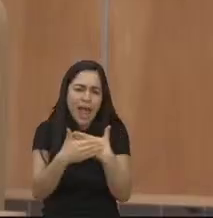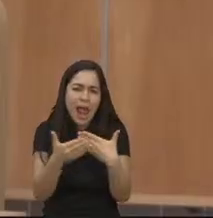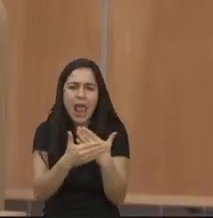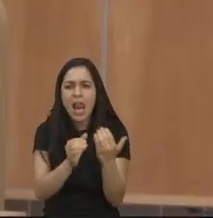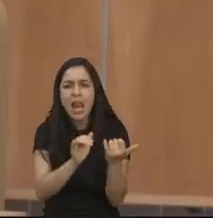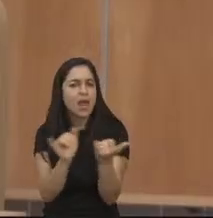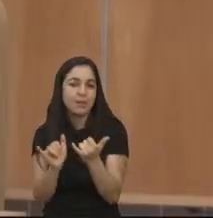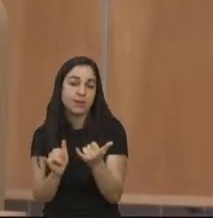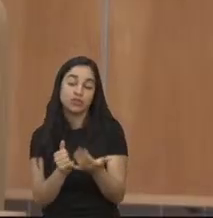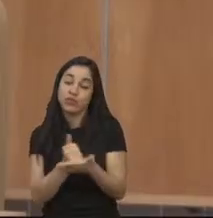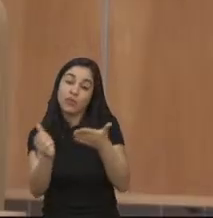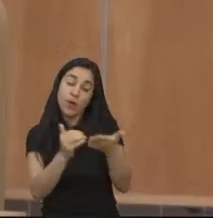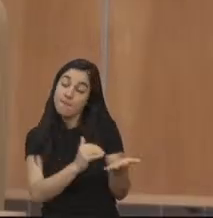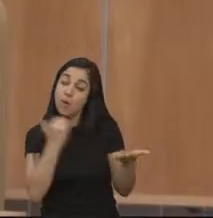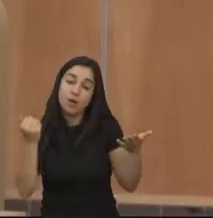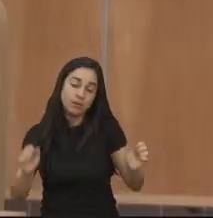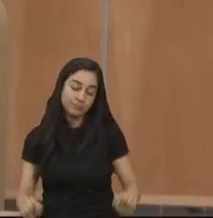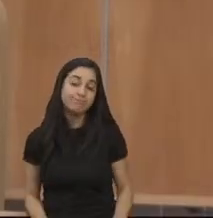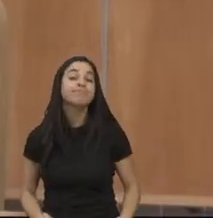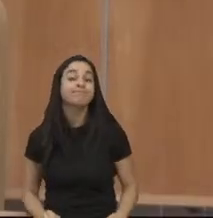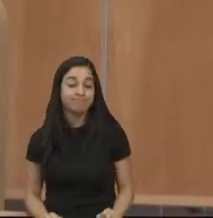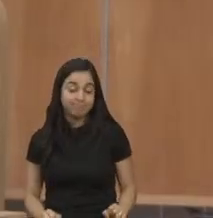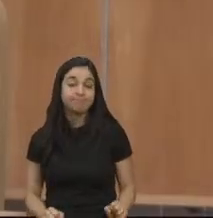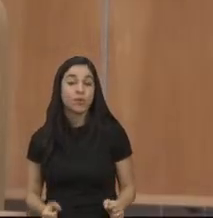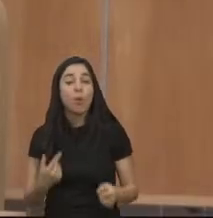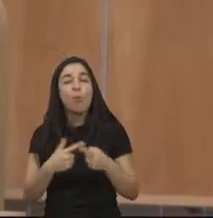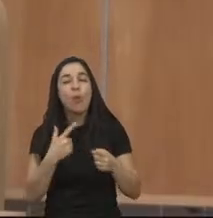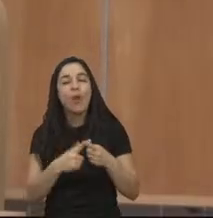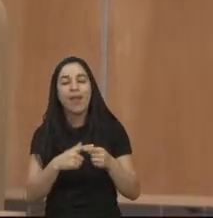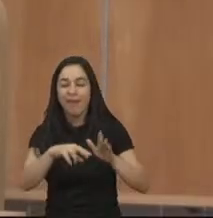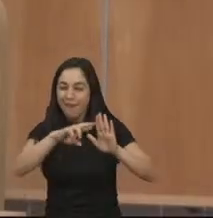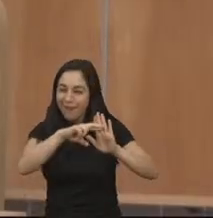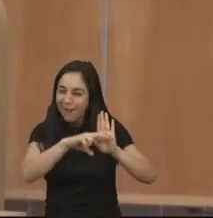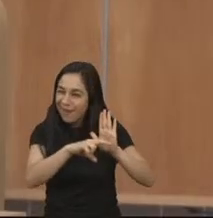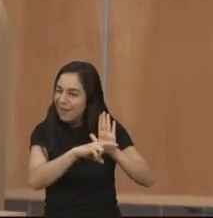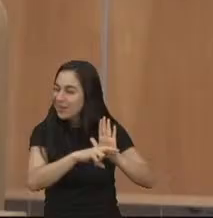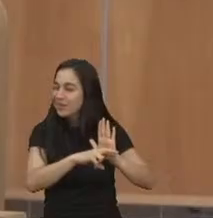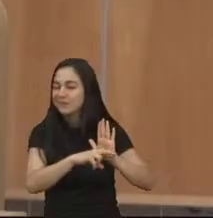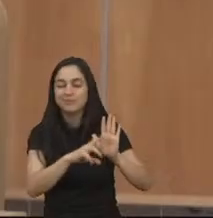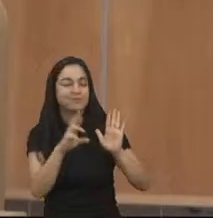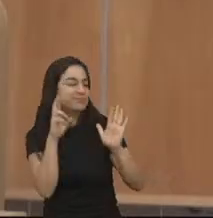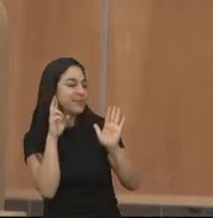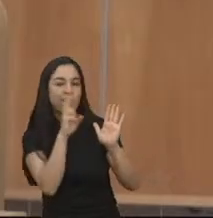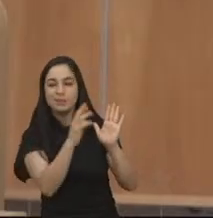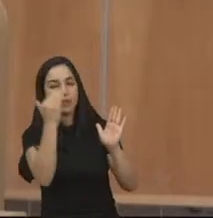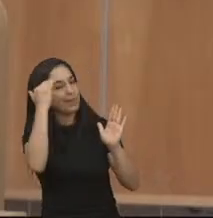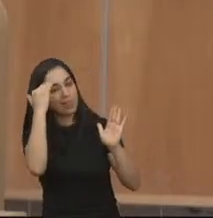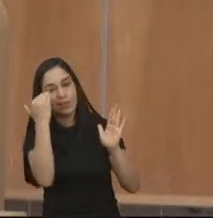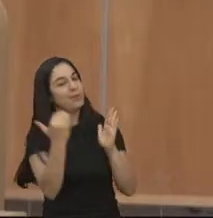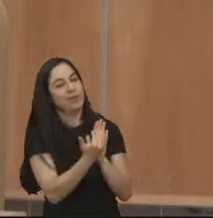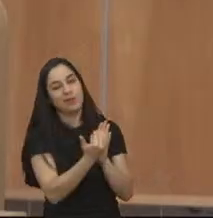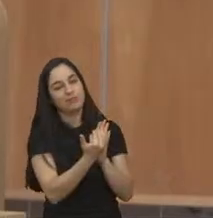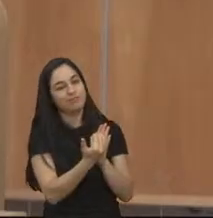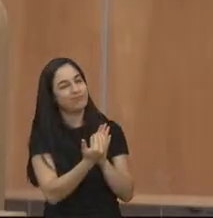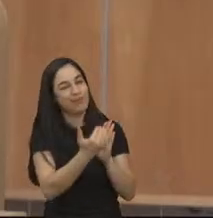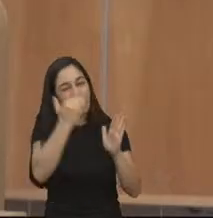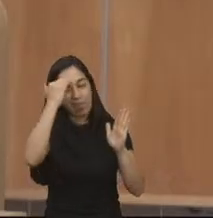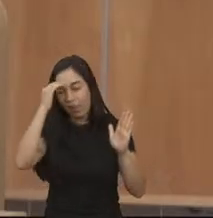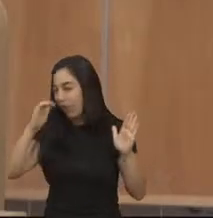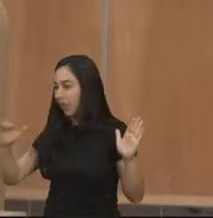valoriza as regras de trânsito. Então, eu sou totalmente favorável, Jean, e